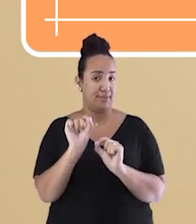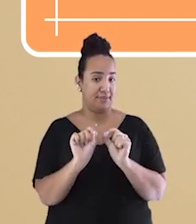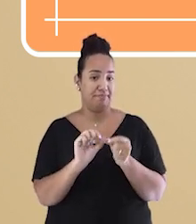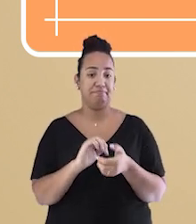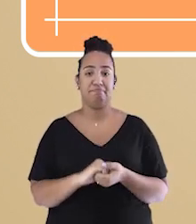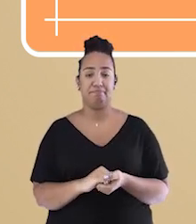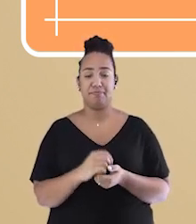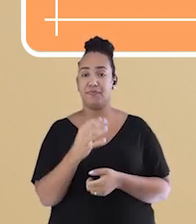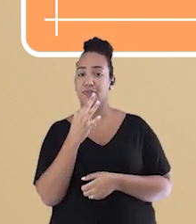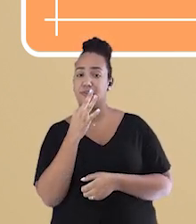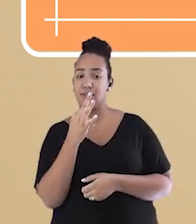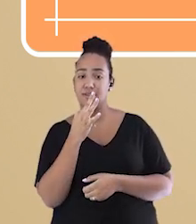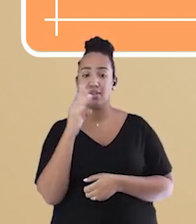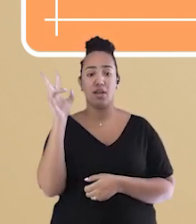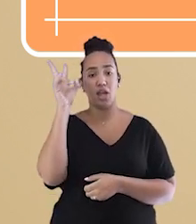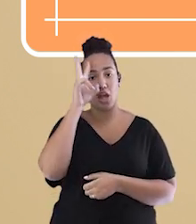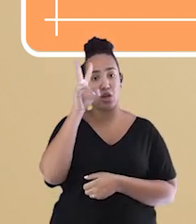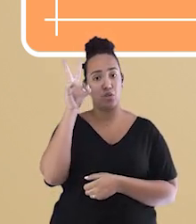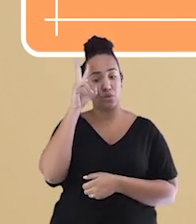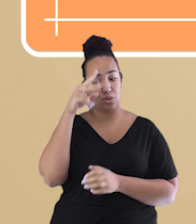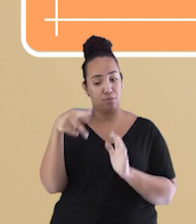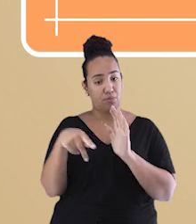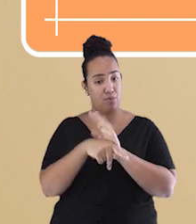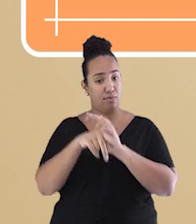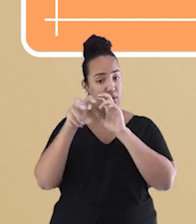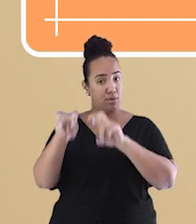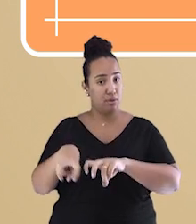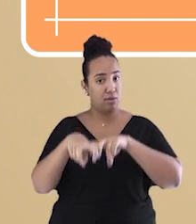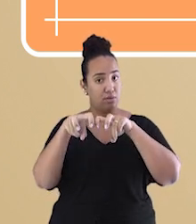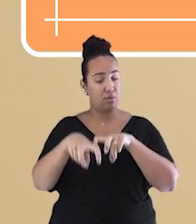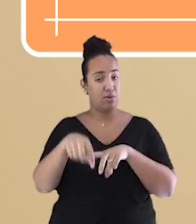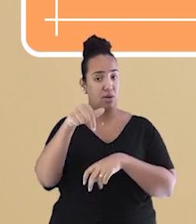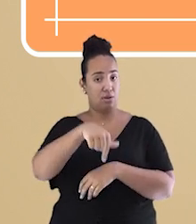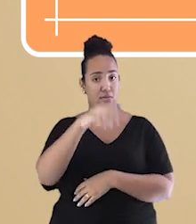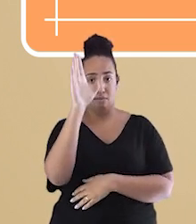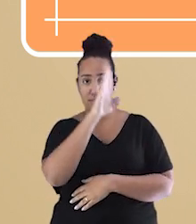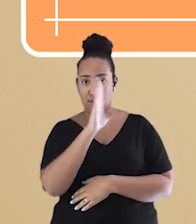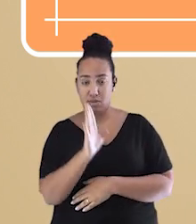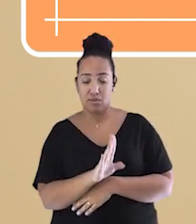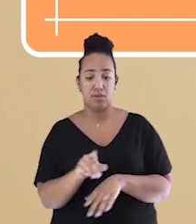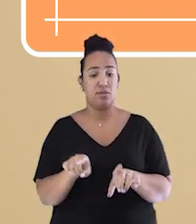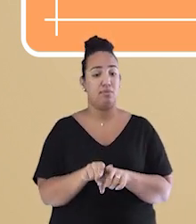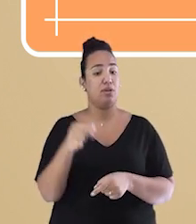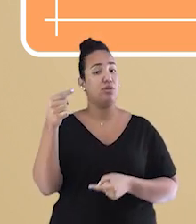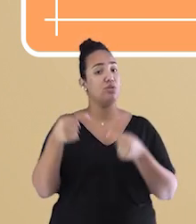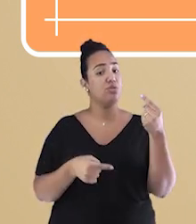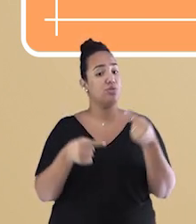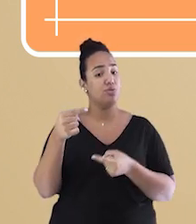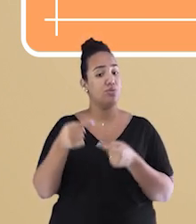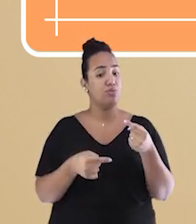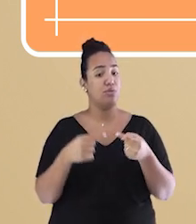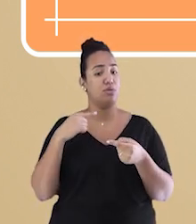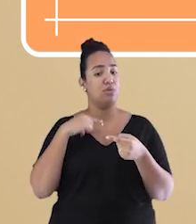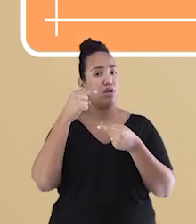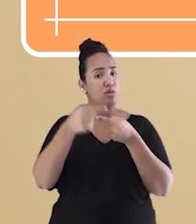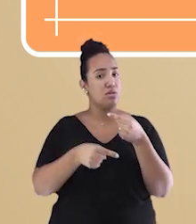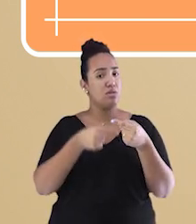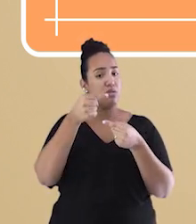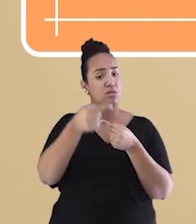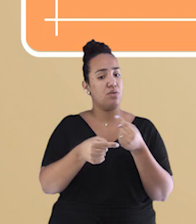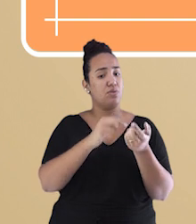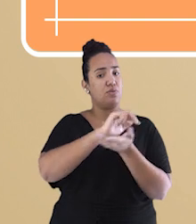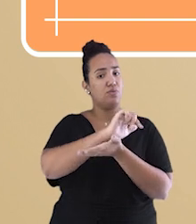é conhecer a história da agricultura no Brasil e discutir sobre os diferentes ciclos